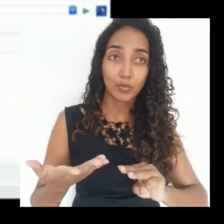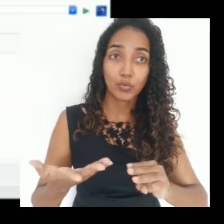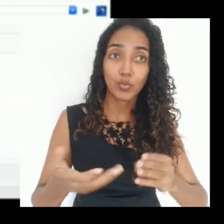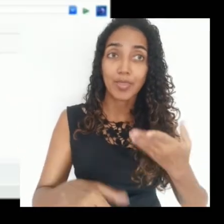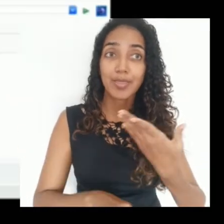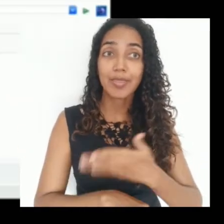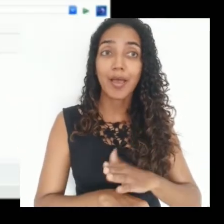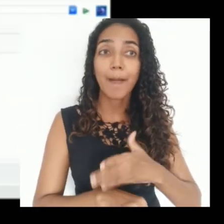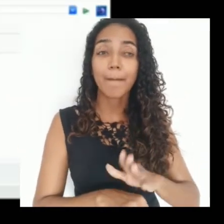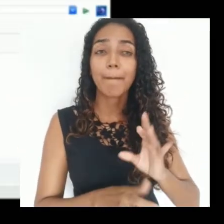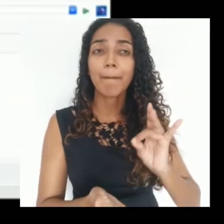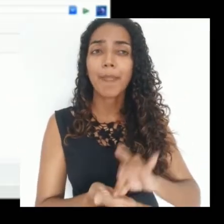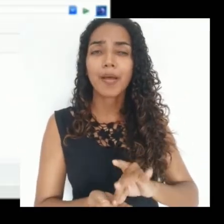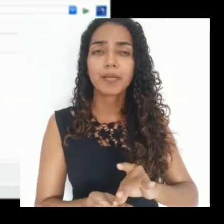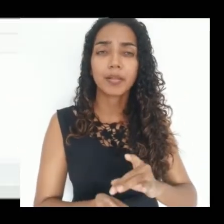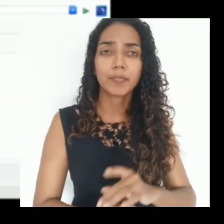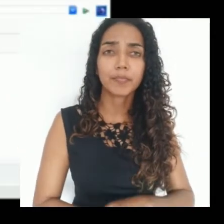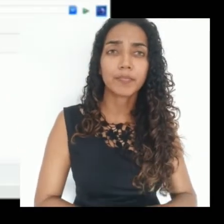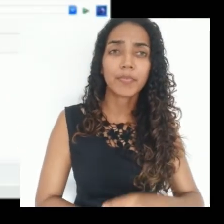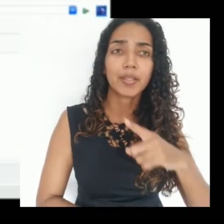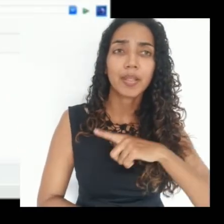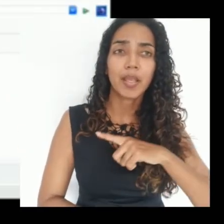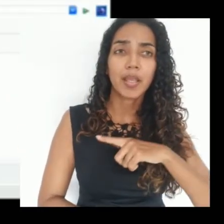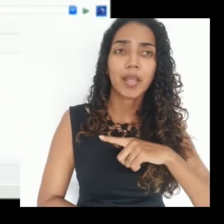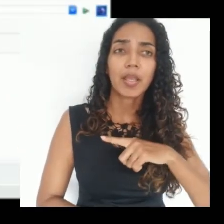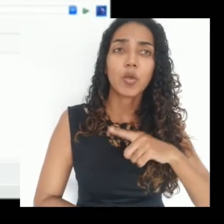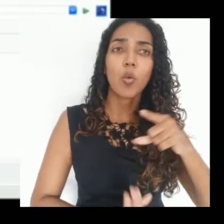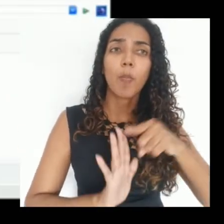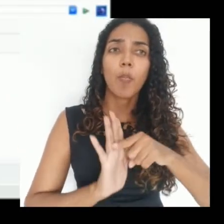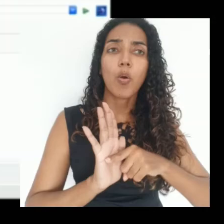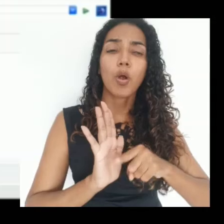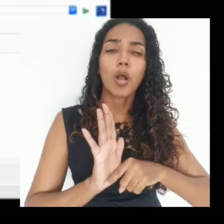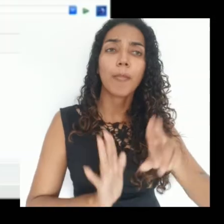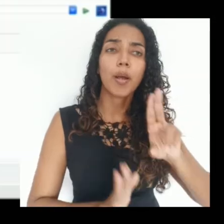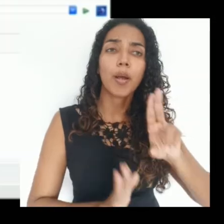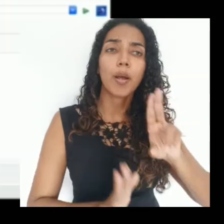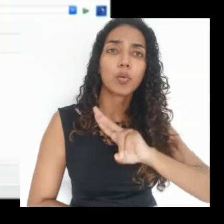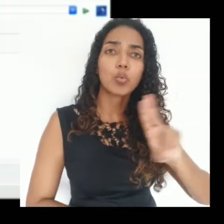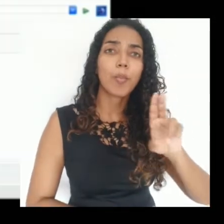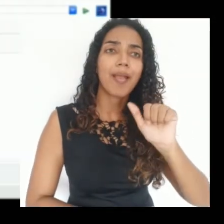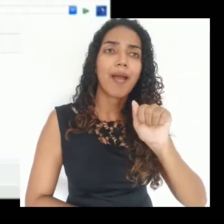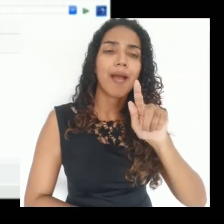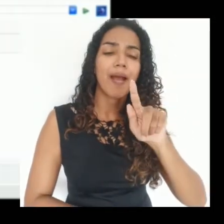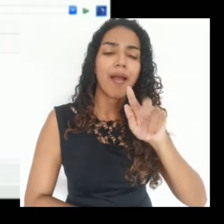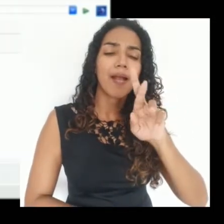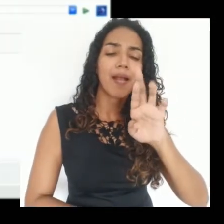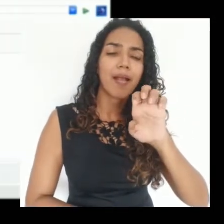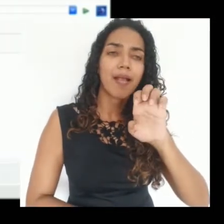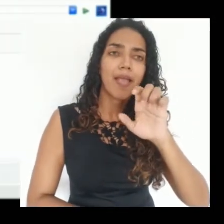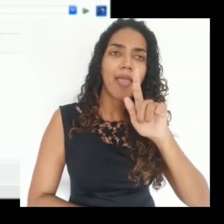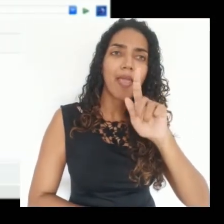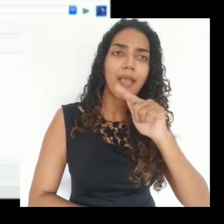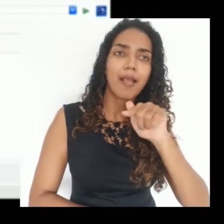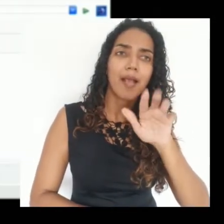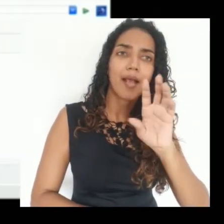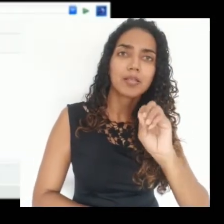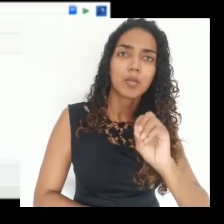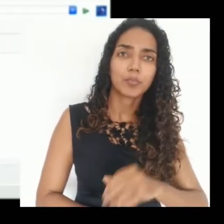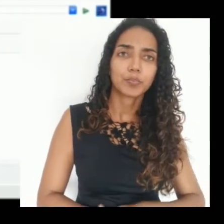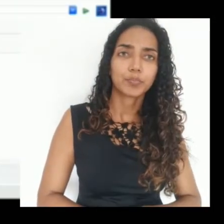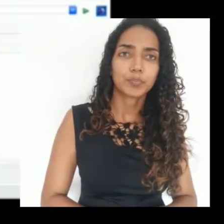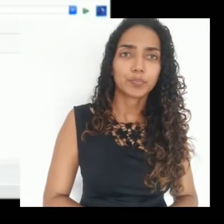prática? Eu fiz aqui um programa chamado Programa Agregação. Abri ele aqui, jogo ele aqui para baixo, para ficar mais fácil da